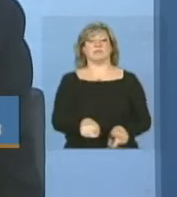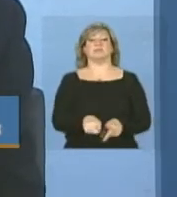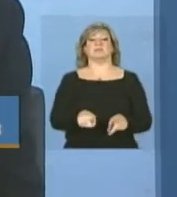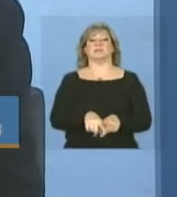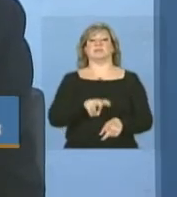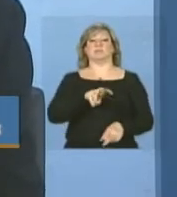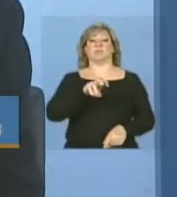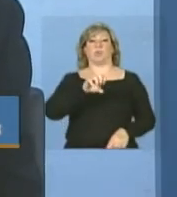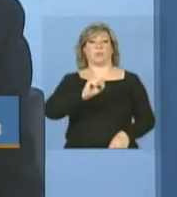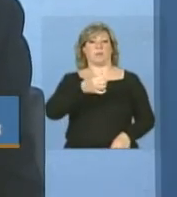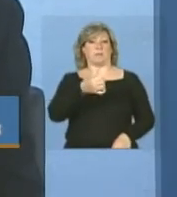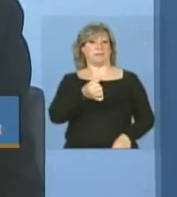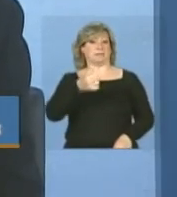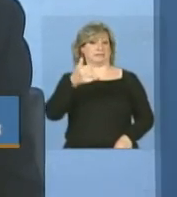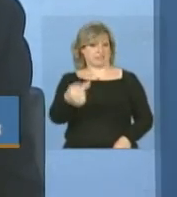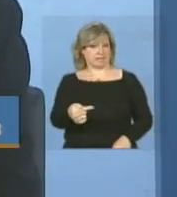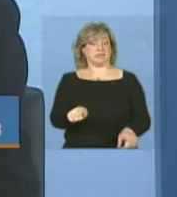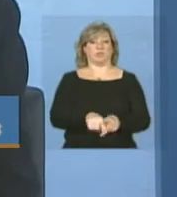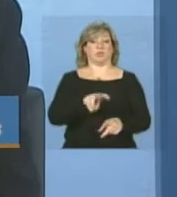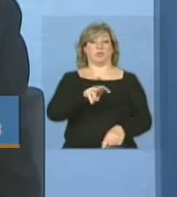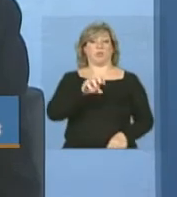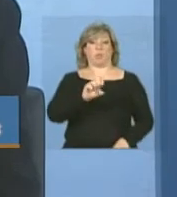0-operadora-61-3799-5863-5864,